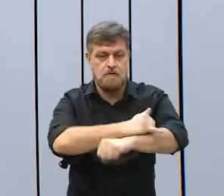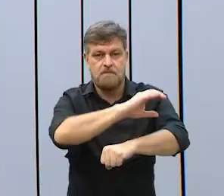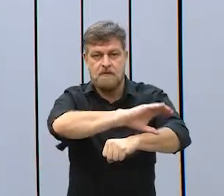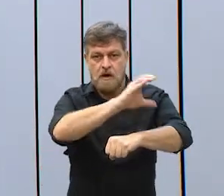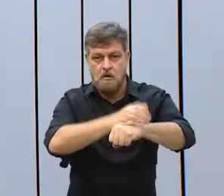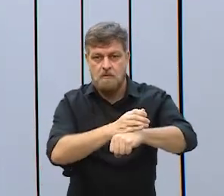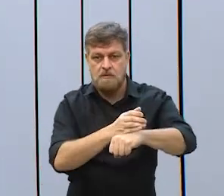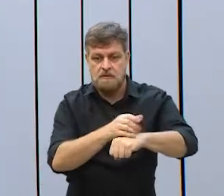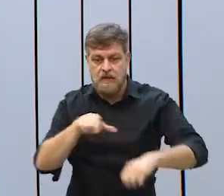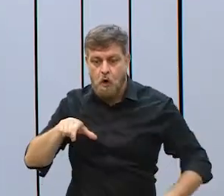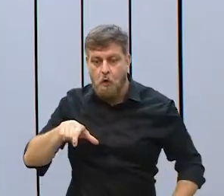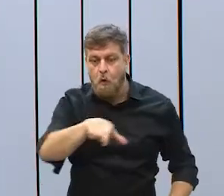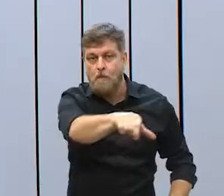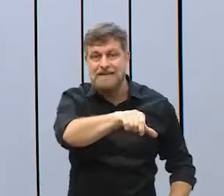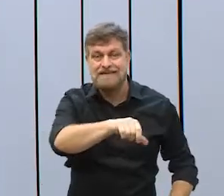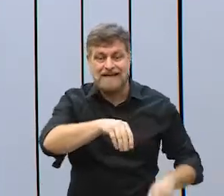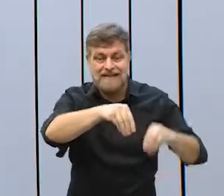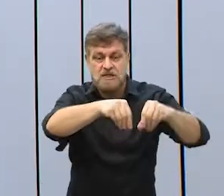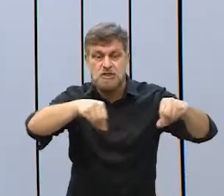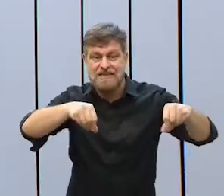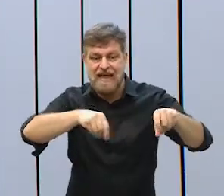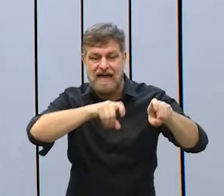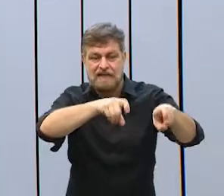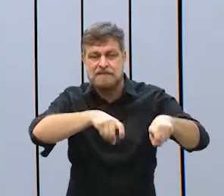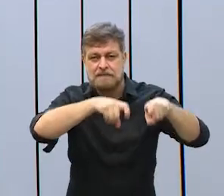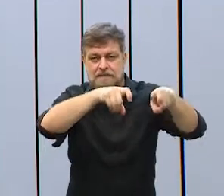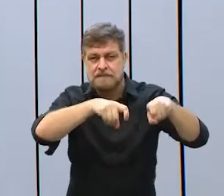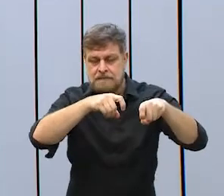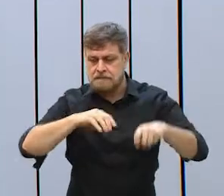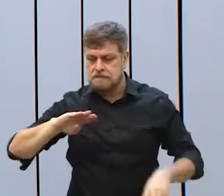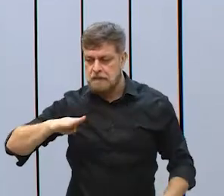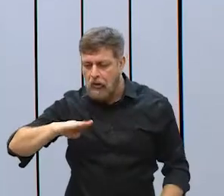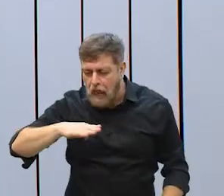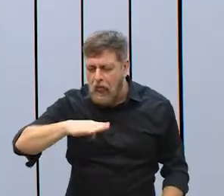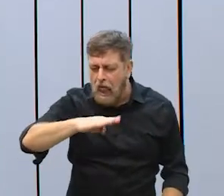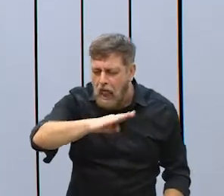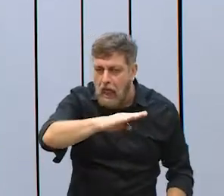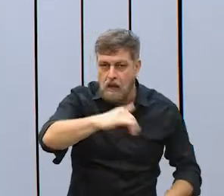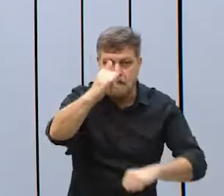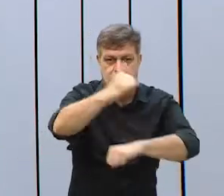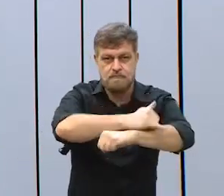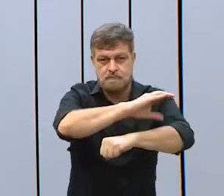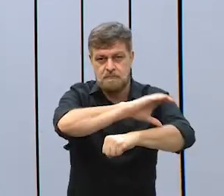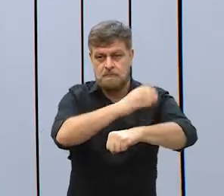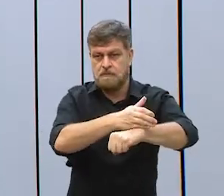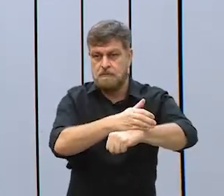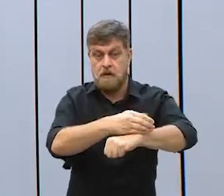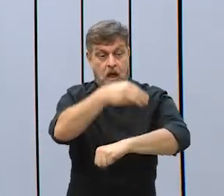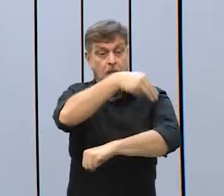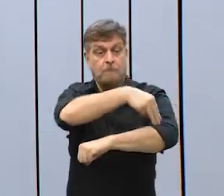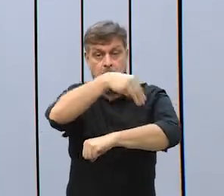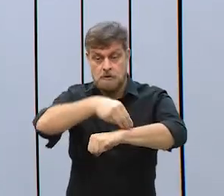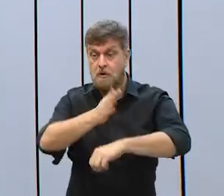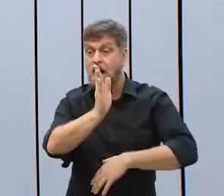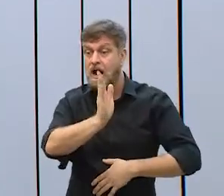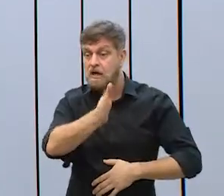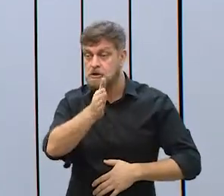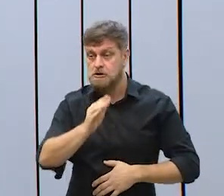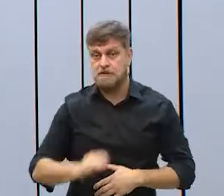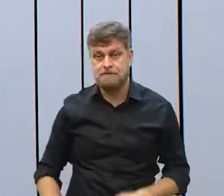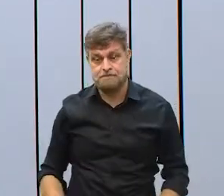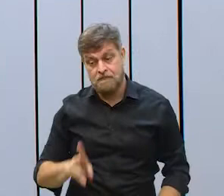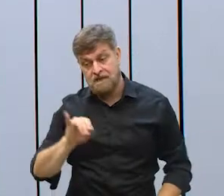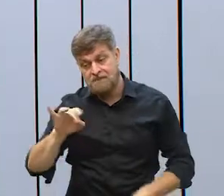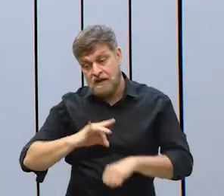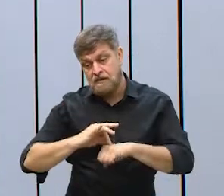uma estrada rural. Passa atrás do Bassoli, né? Estrada rural, rio acima. Vai asfaltar. Então, talvez já seja